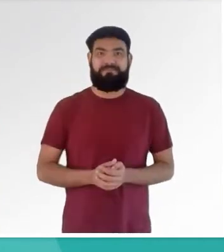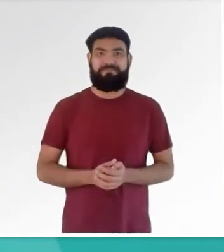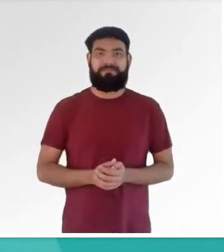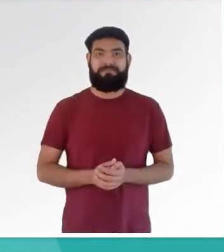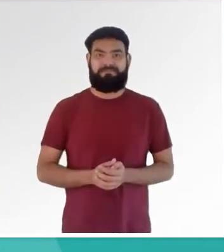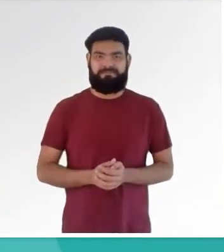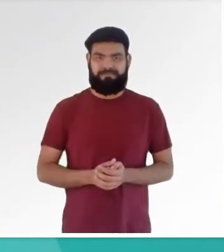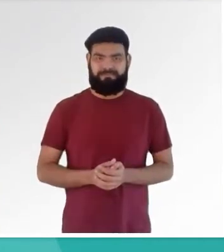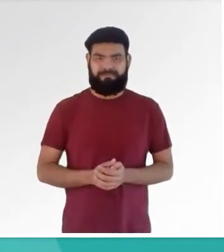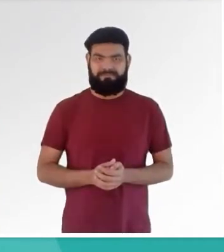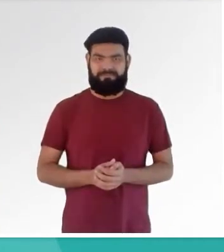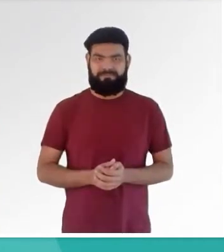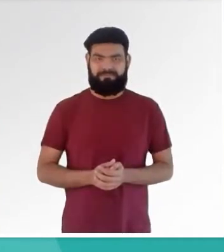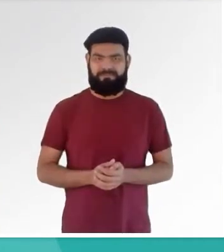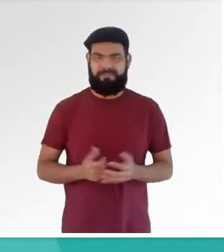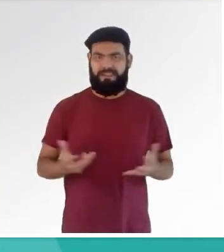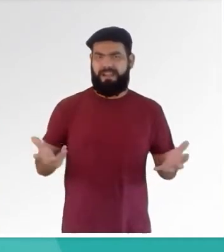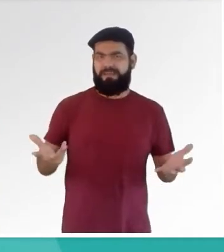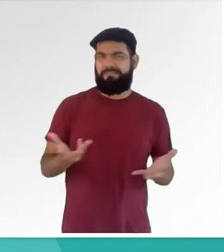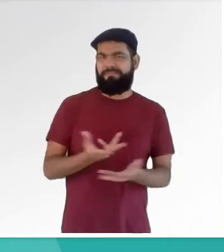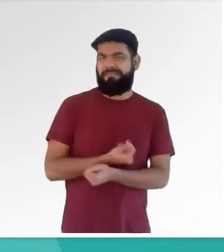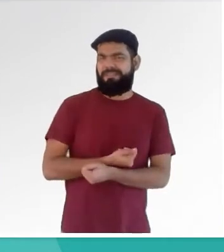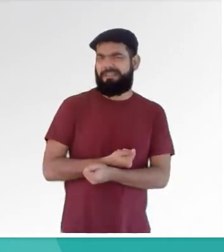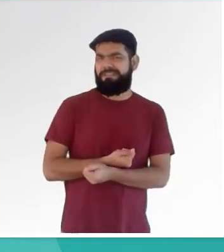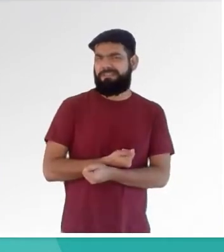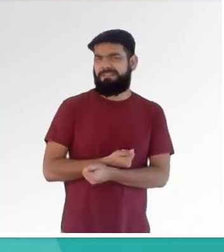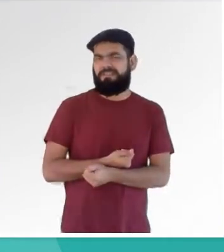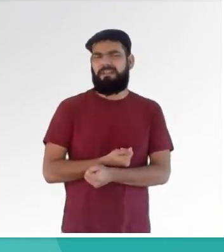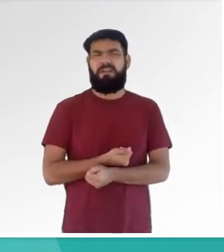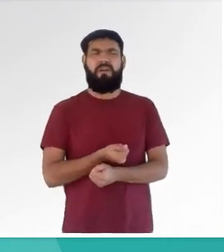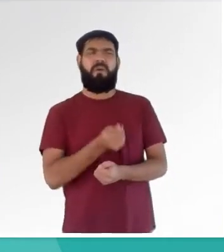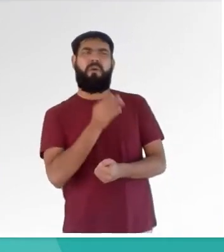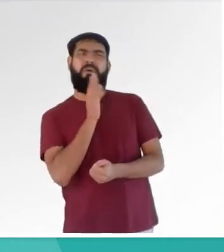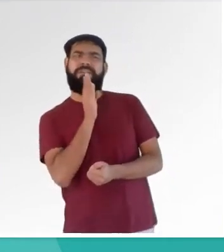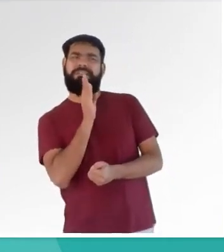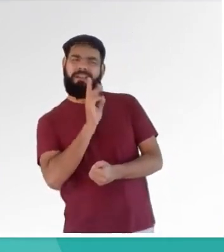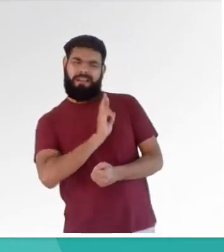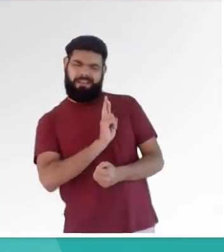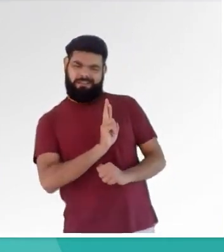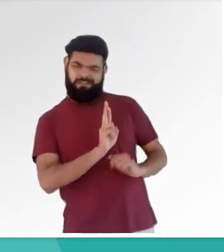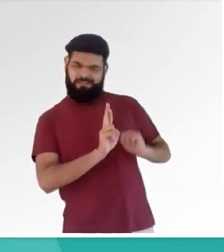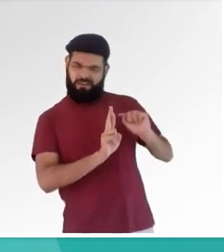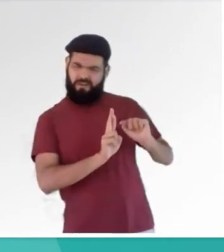Habilidade. Reconhecer que a religião faz parte da história da humanidade.